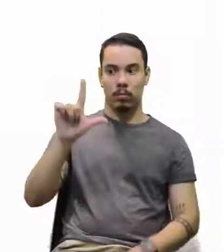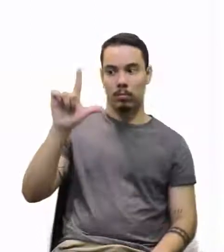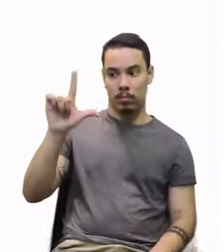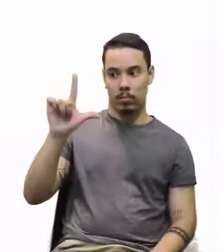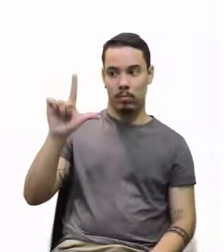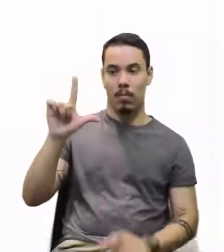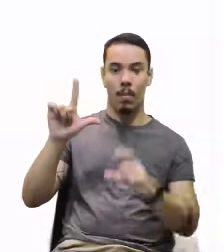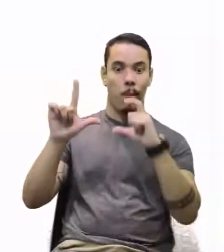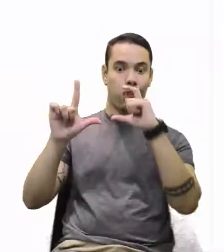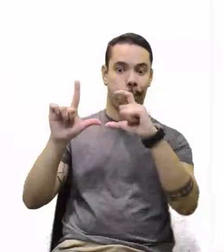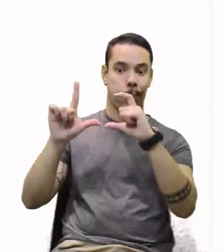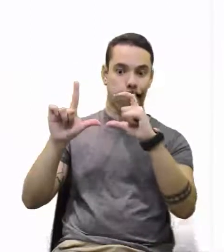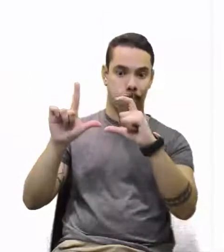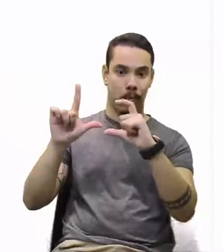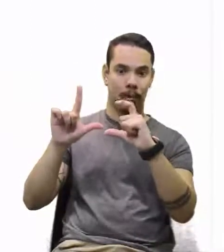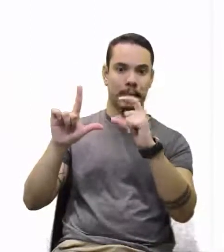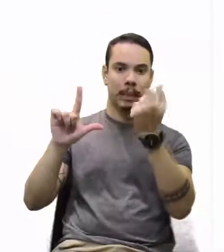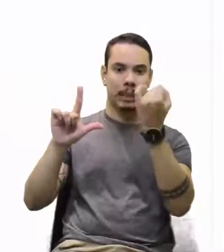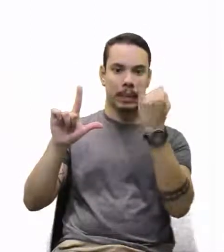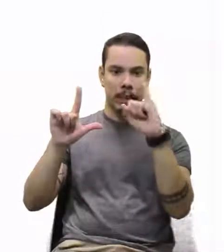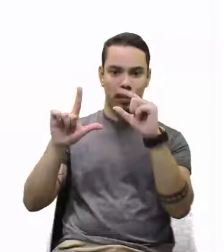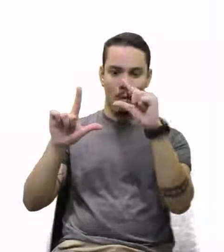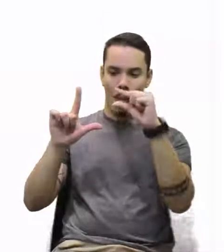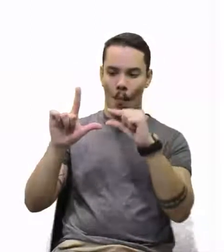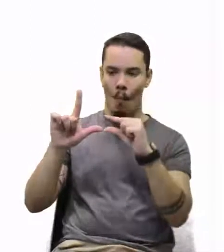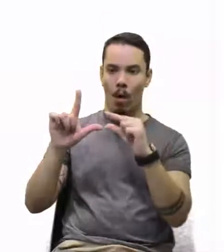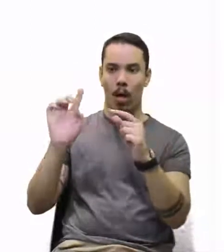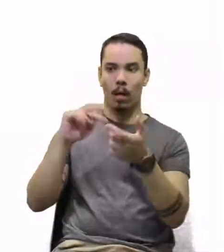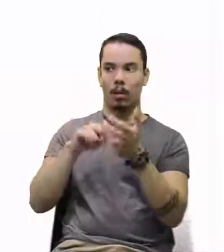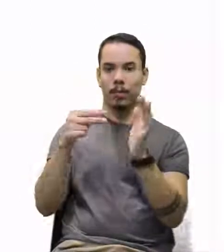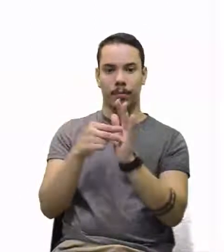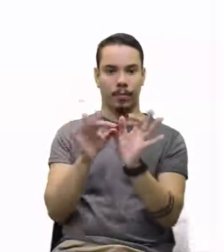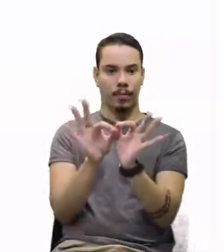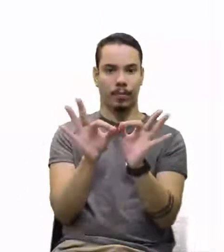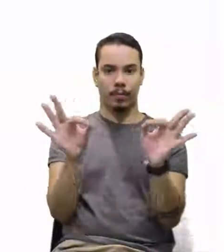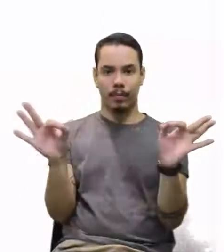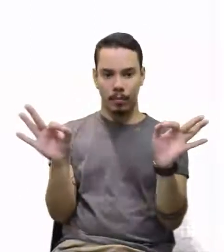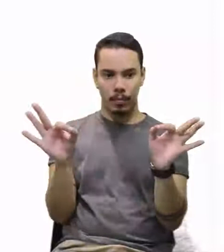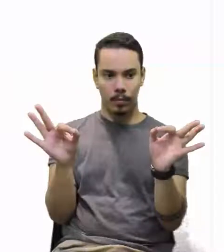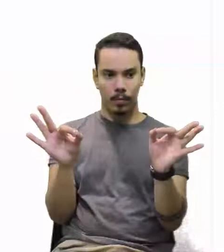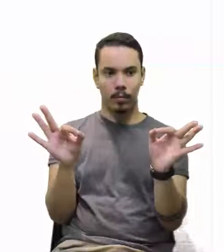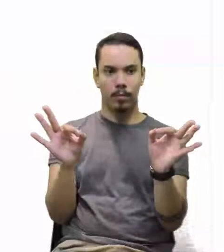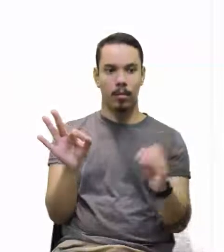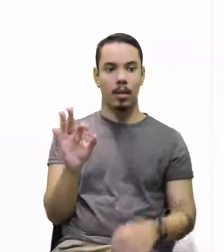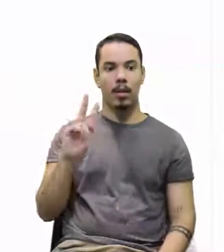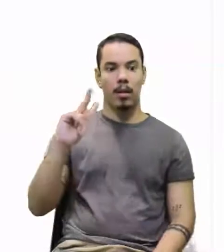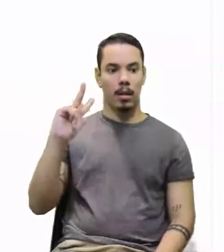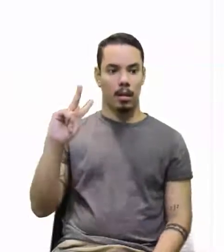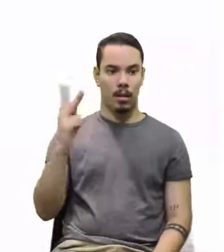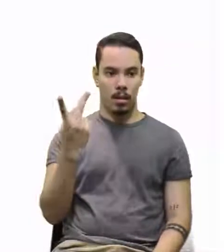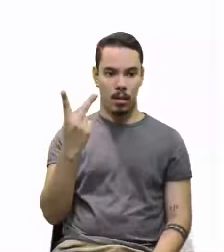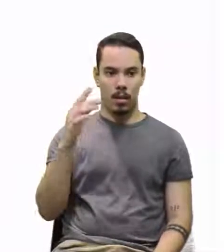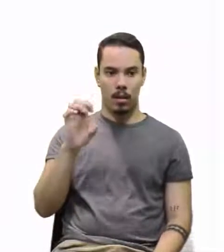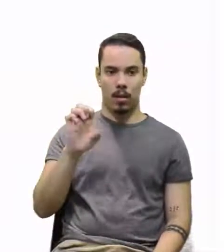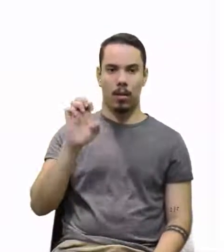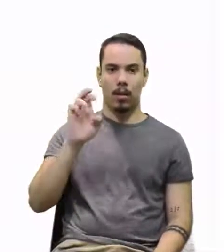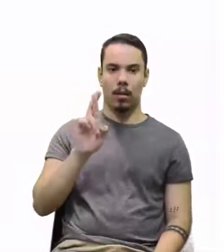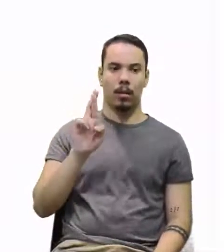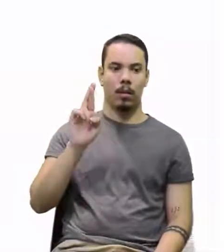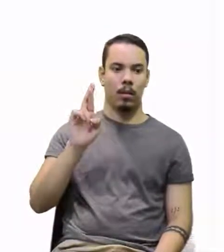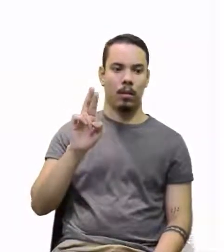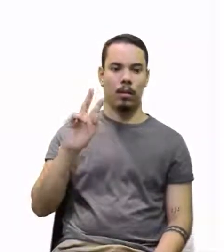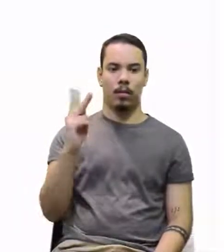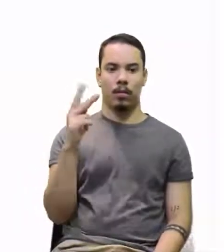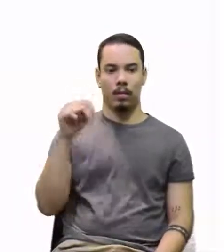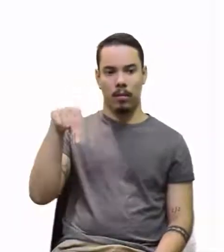maiúsculo, o L minúsculo geralmente é comprimento, né? E a medida é R, o R, H